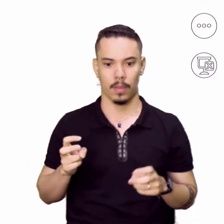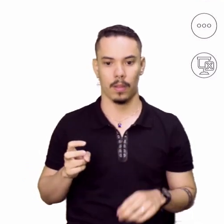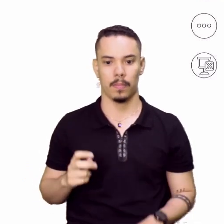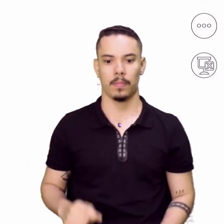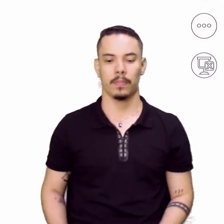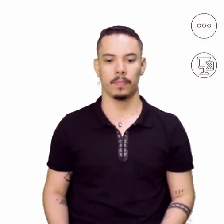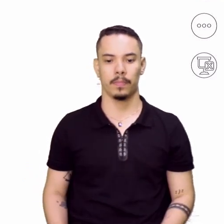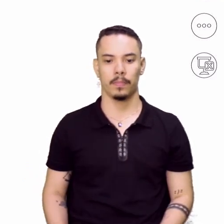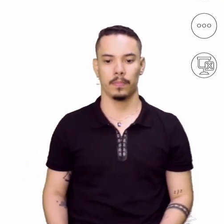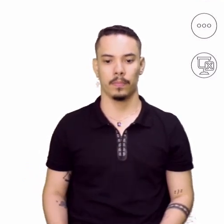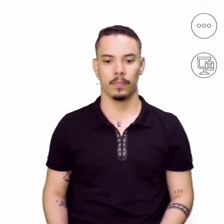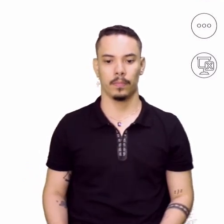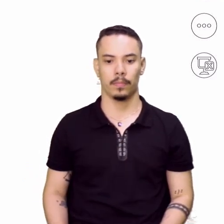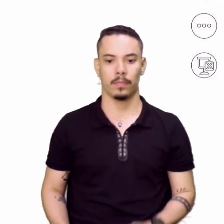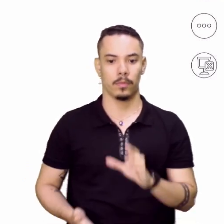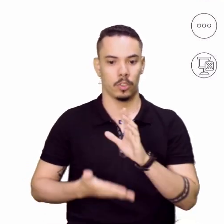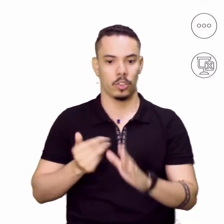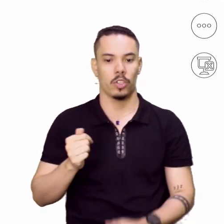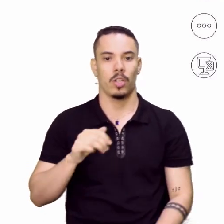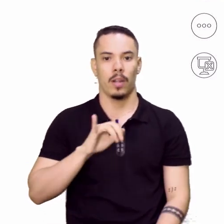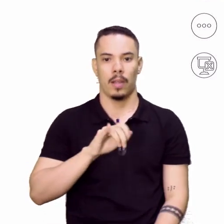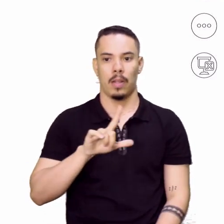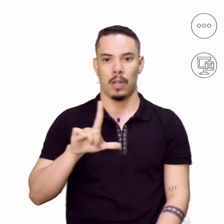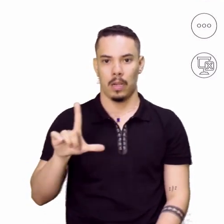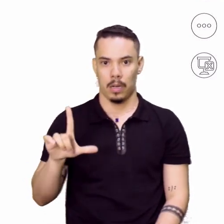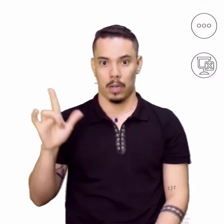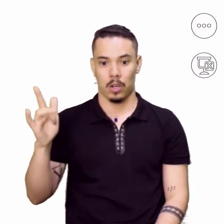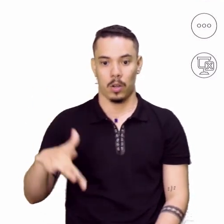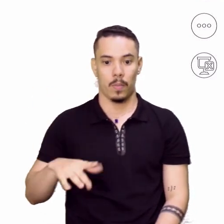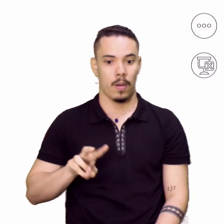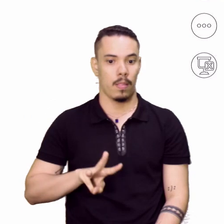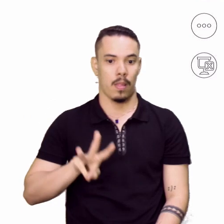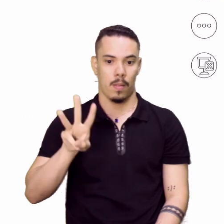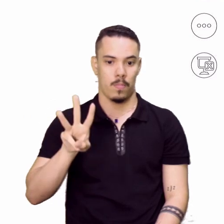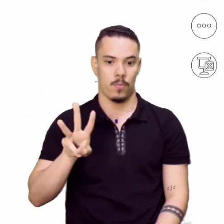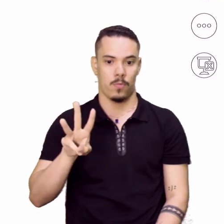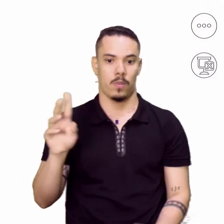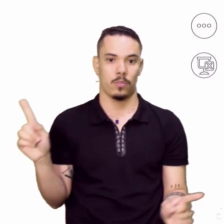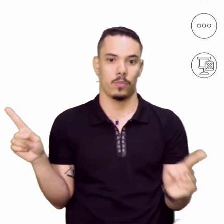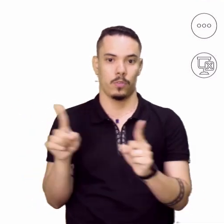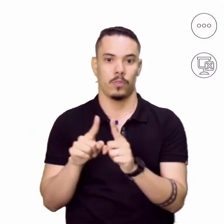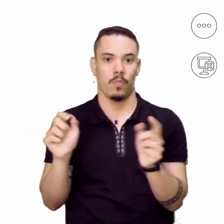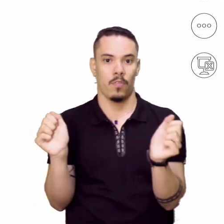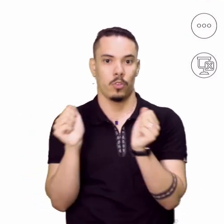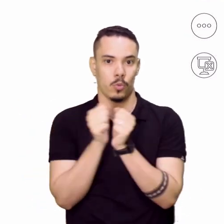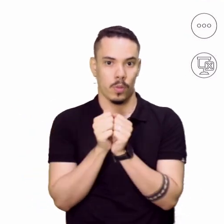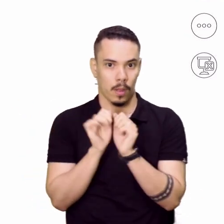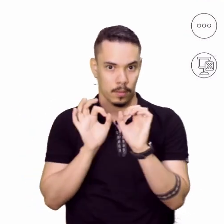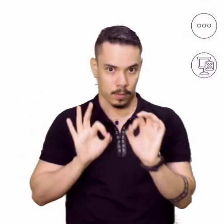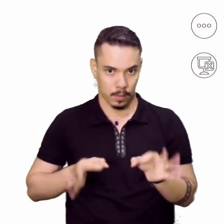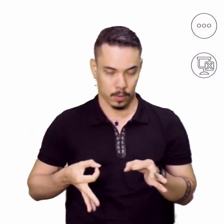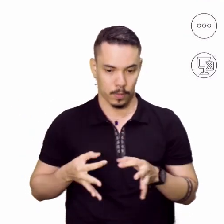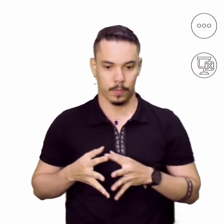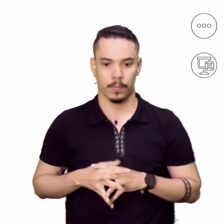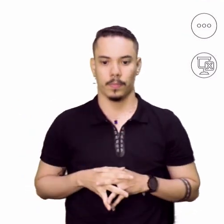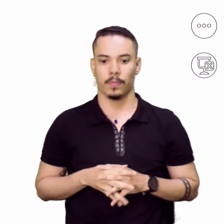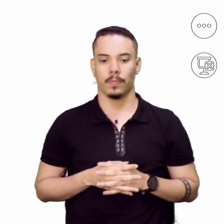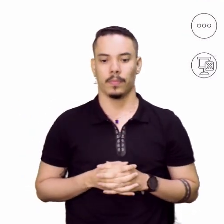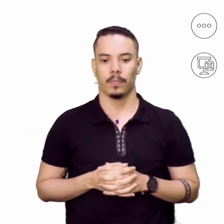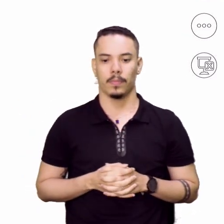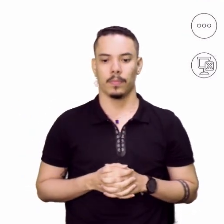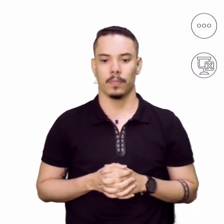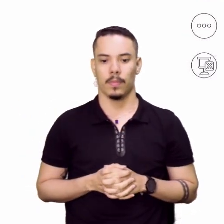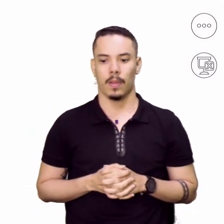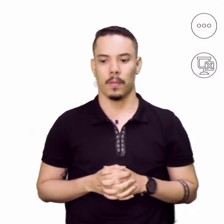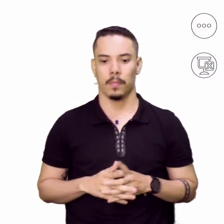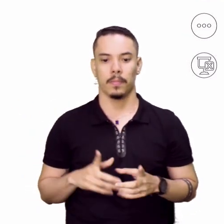com i com l com l e só vai sobrar mesmo W E aí você junta com not E aí vai formar esse want aqui